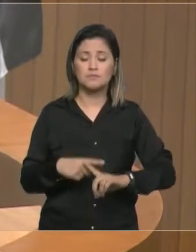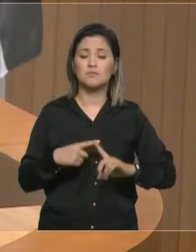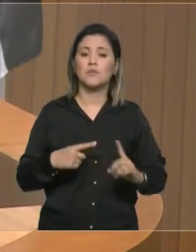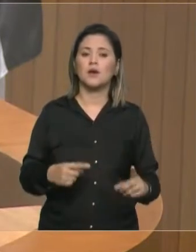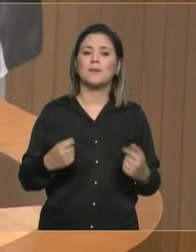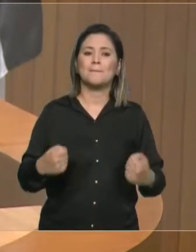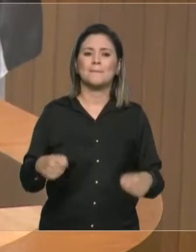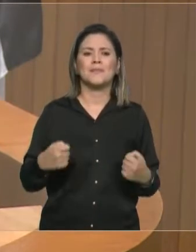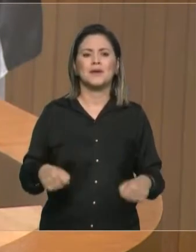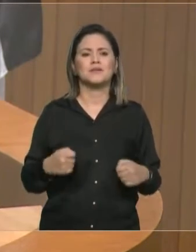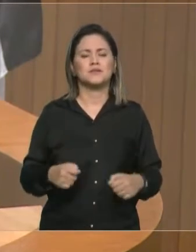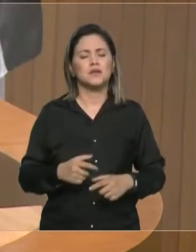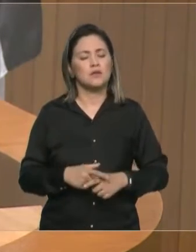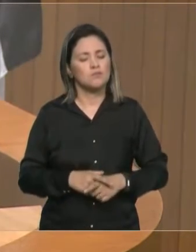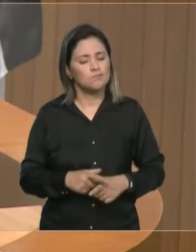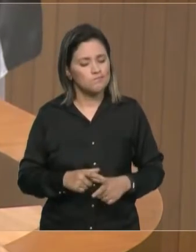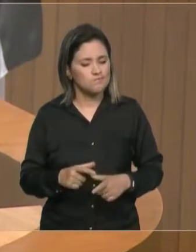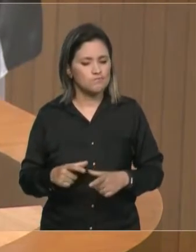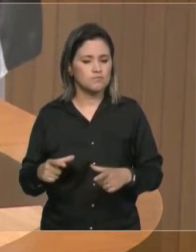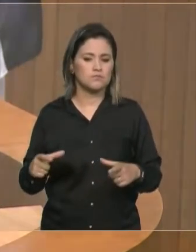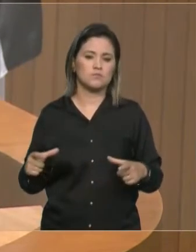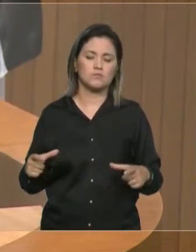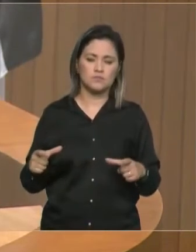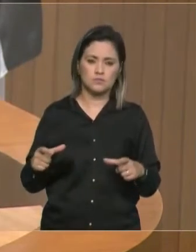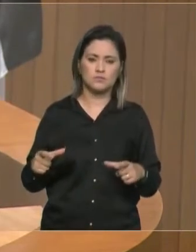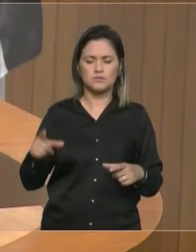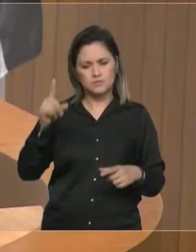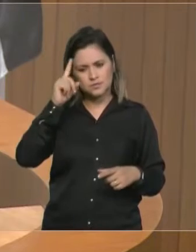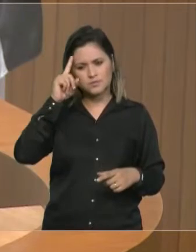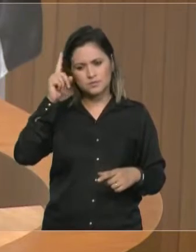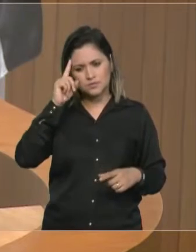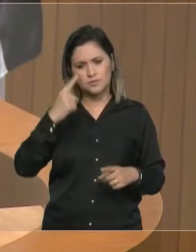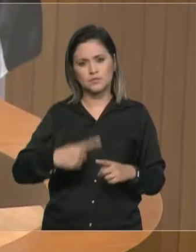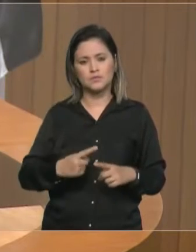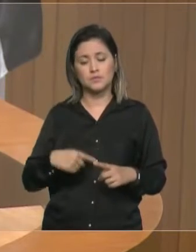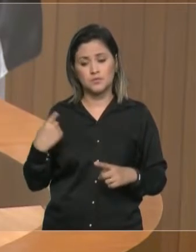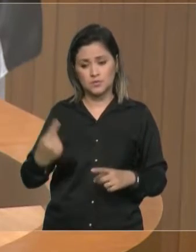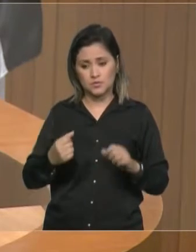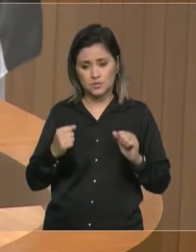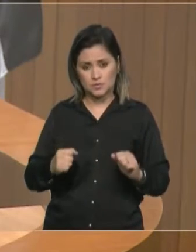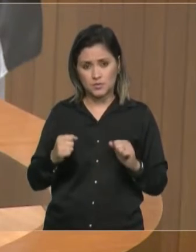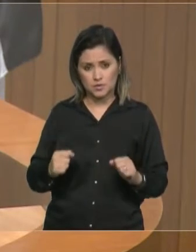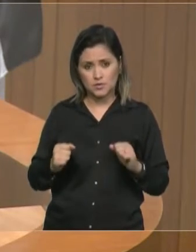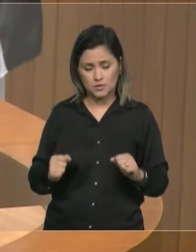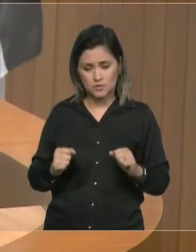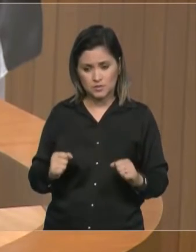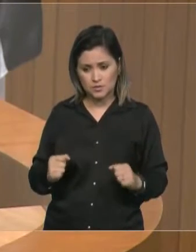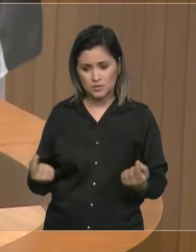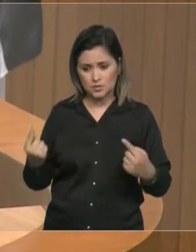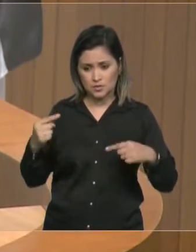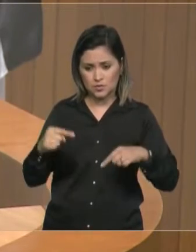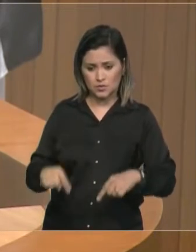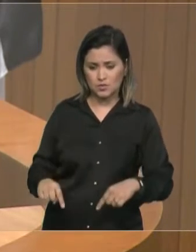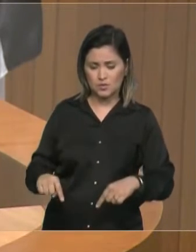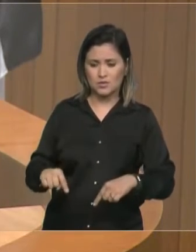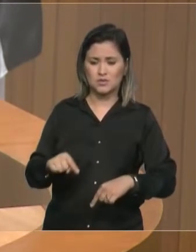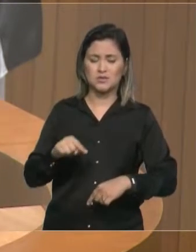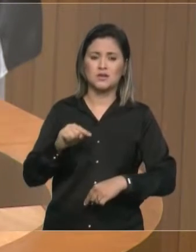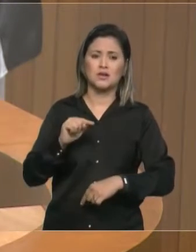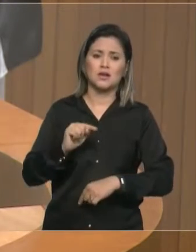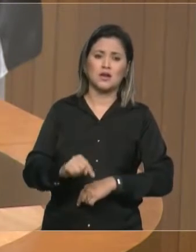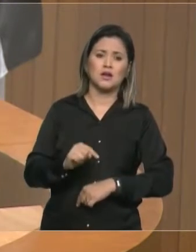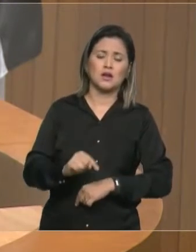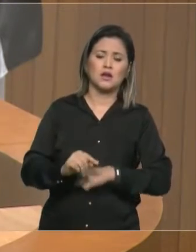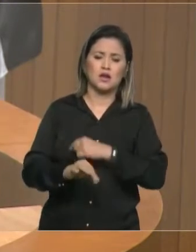ser reforçada a cada dia para que a gente possa continuar combatendo essas agressões, não só a